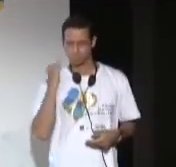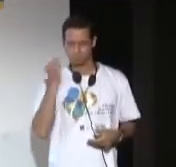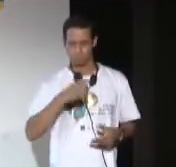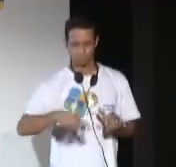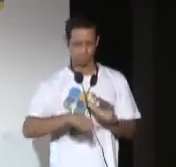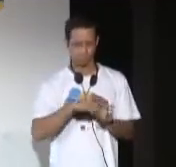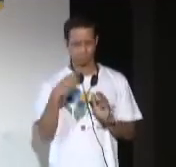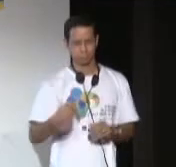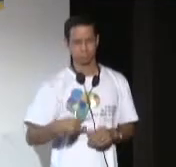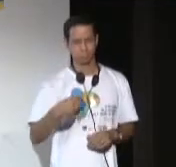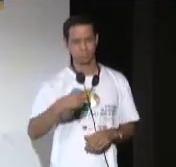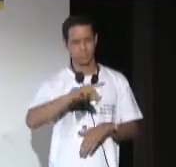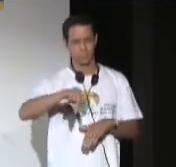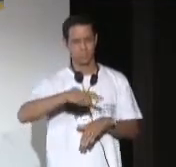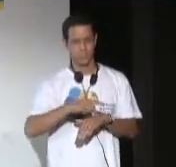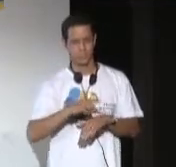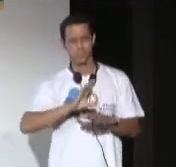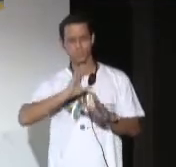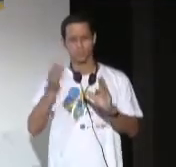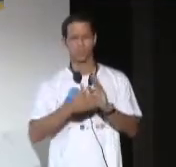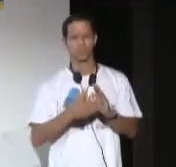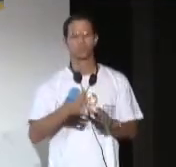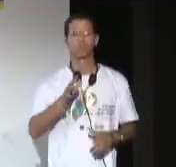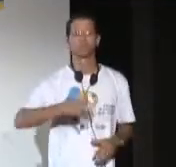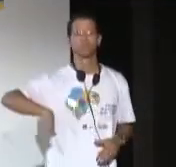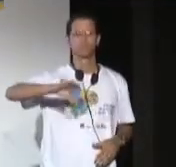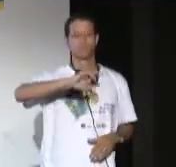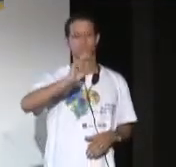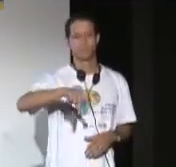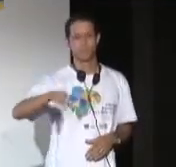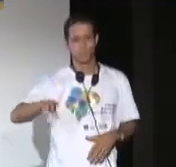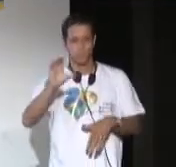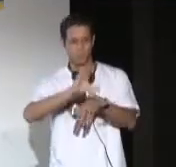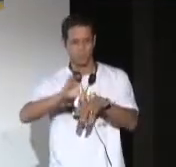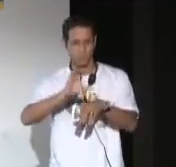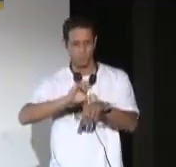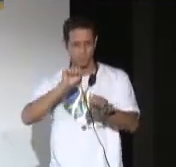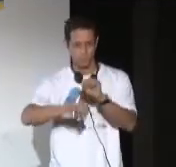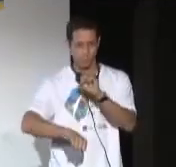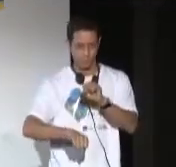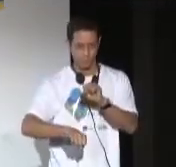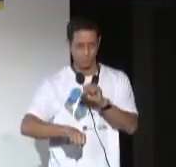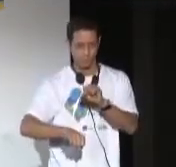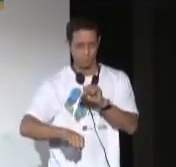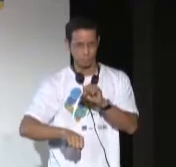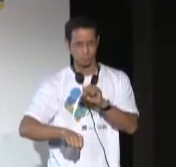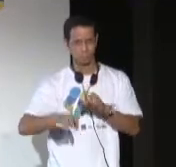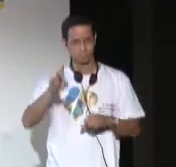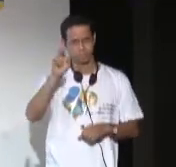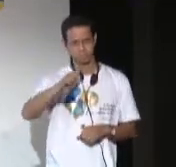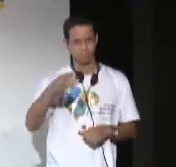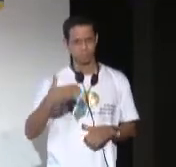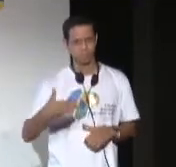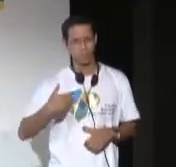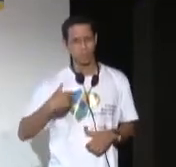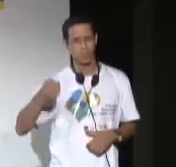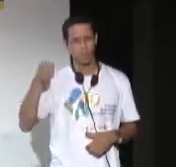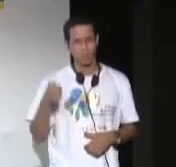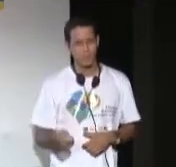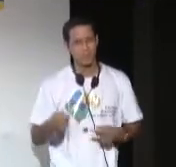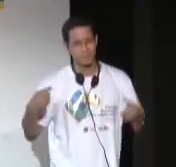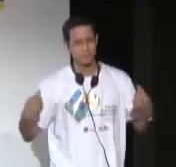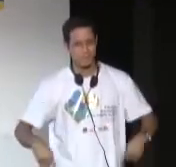nosso país, vocês não acham que todo professor dos cursos de formação docente obrigatoriamente deveriam